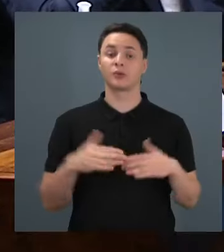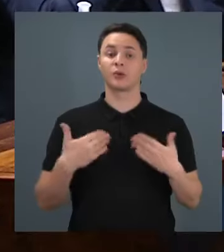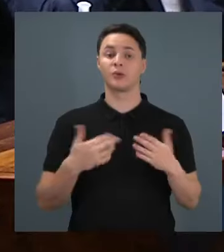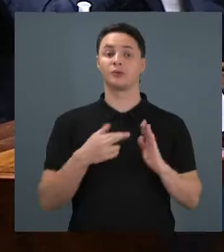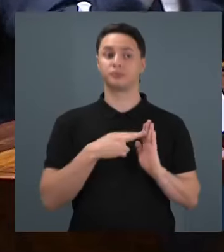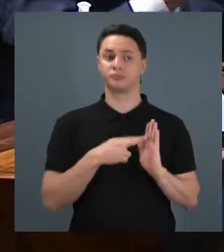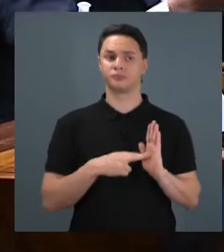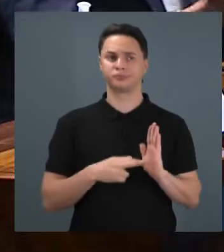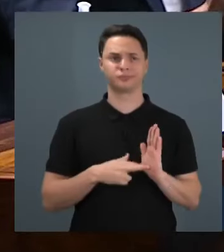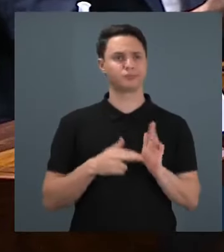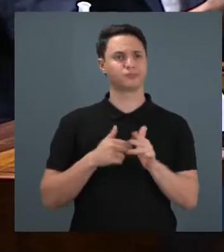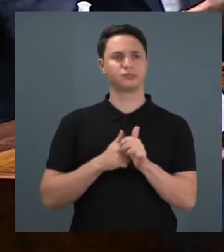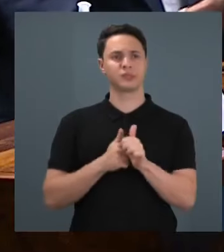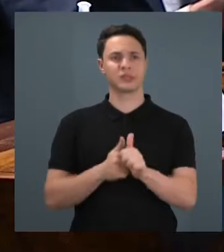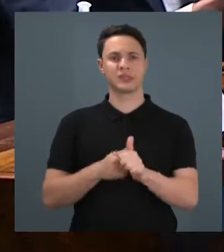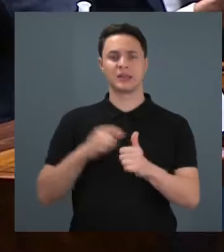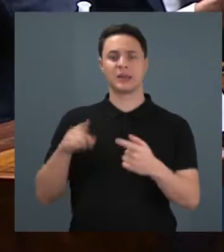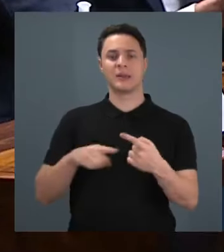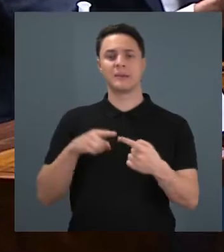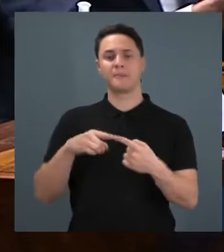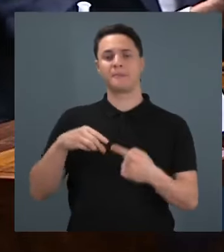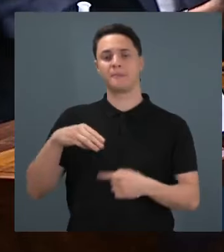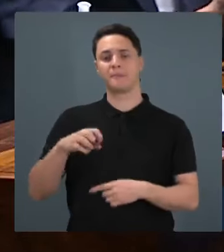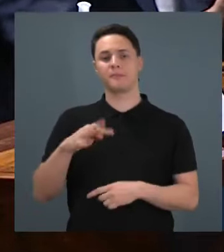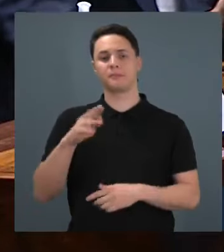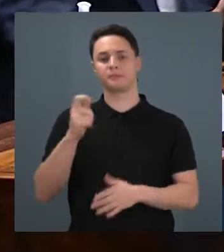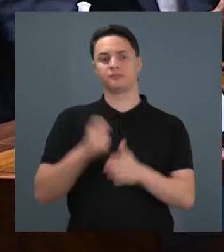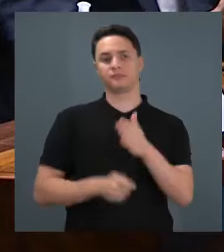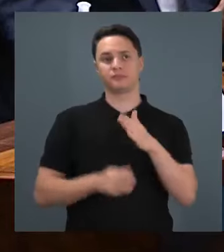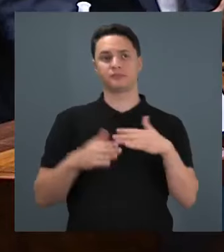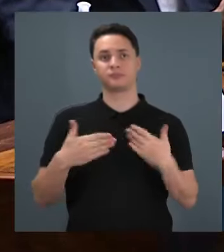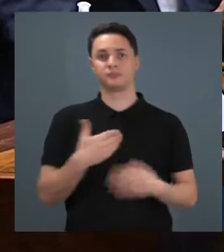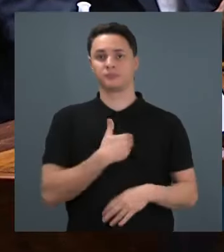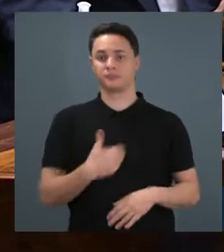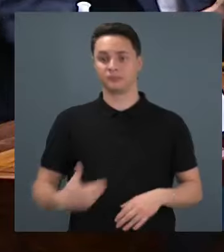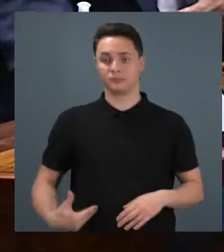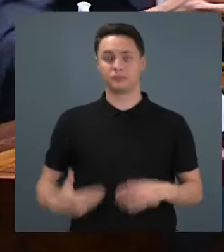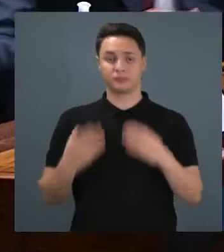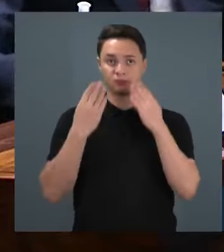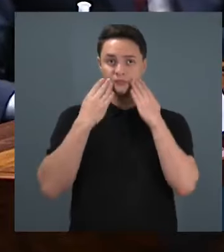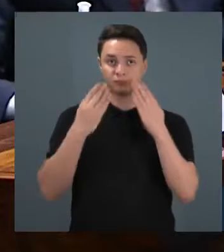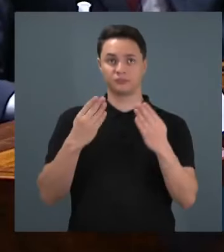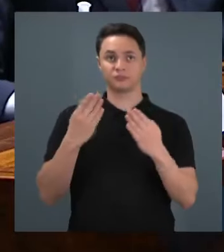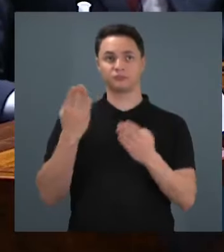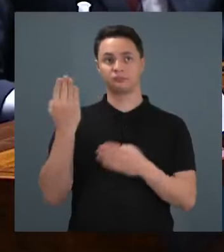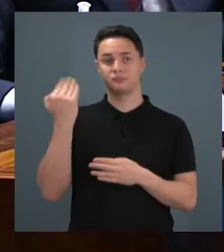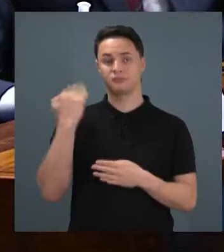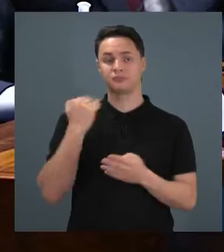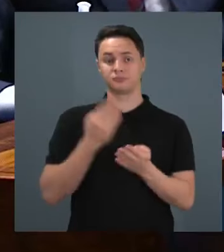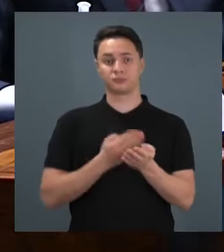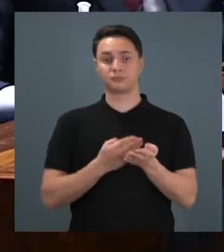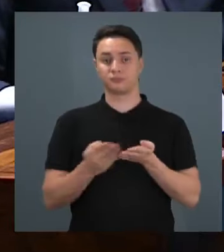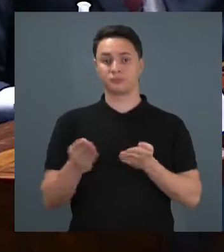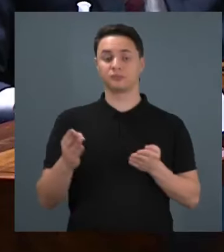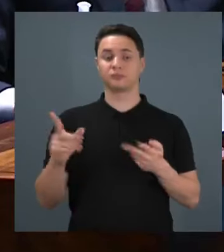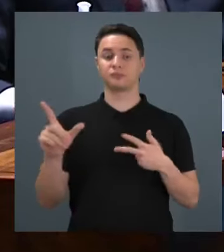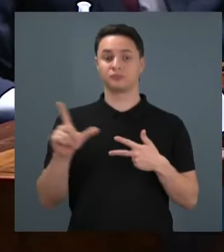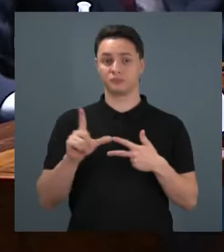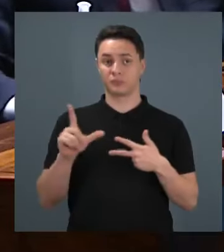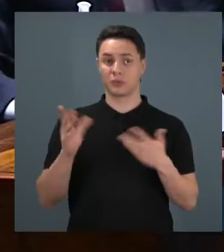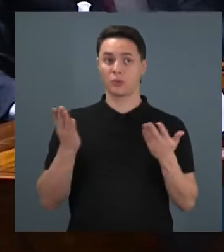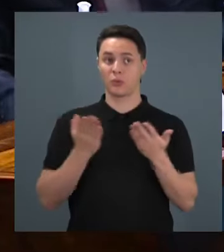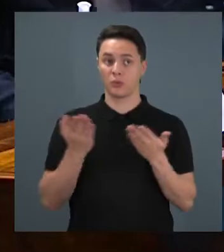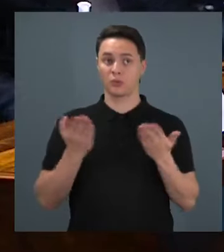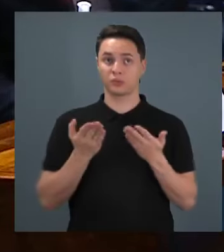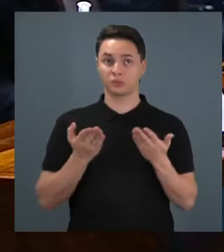não se cumpre a meta fiscal estabelecida. Ou seja, o que o governo apresentou no início dessa legislatura,